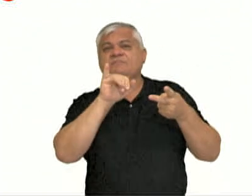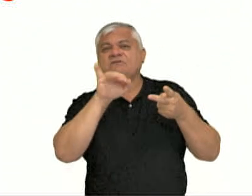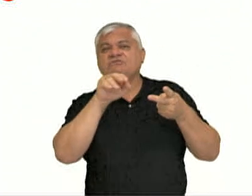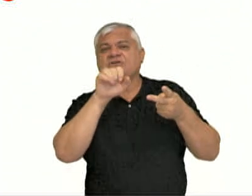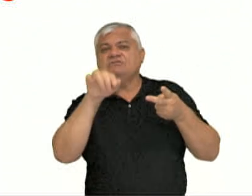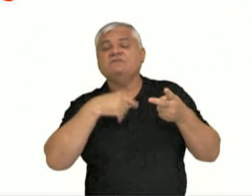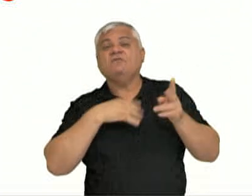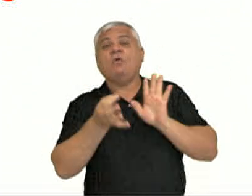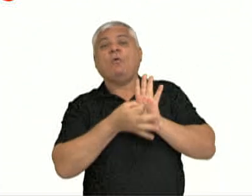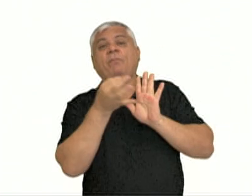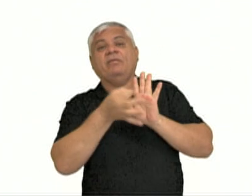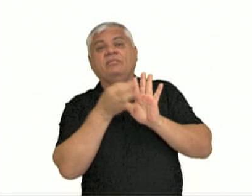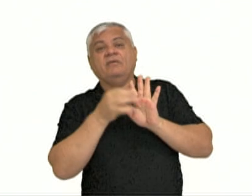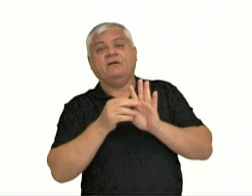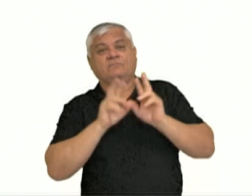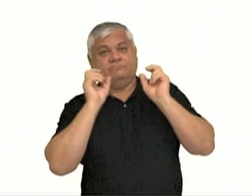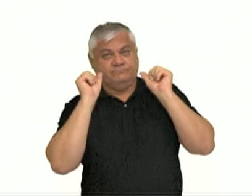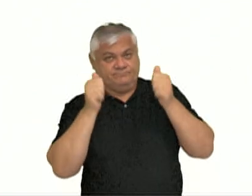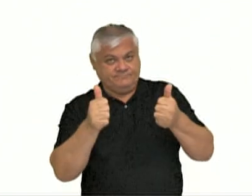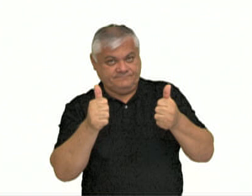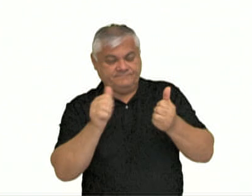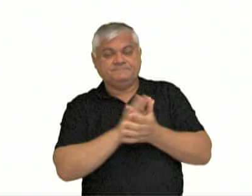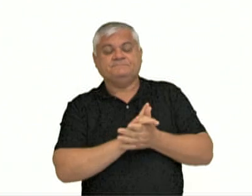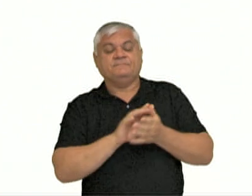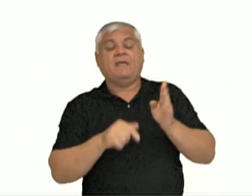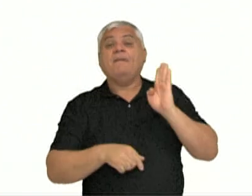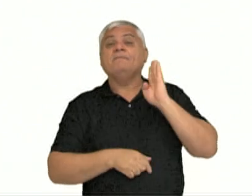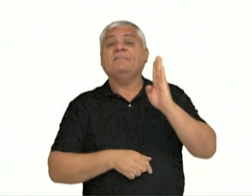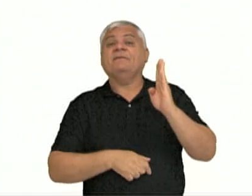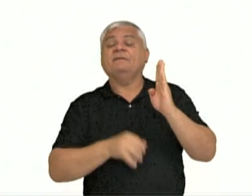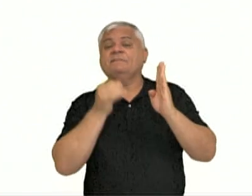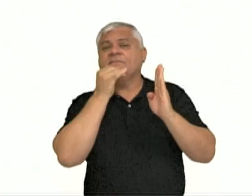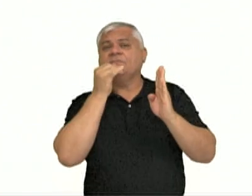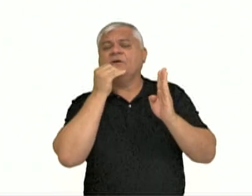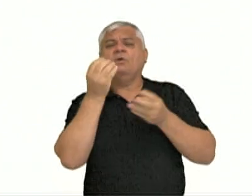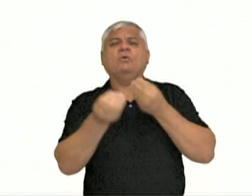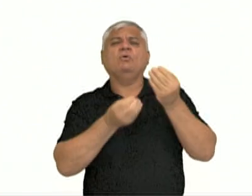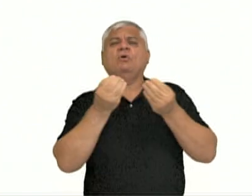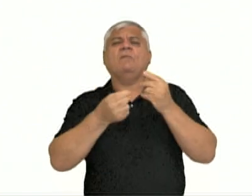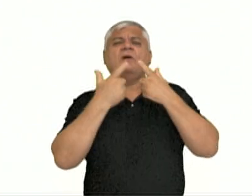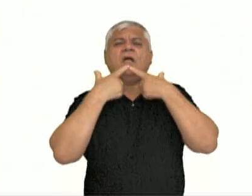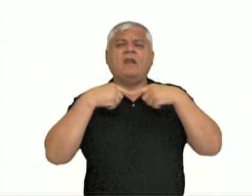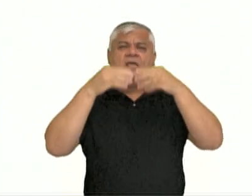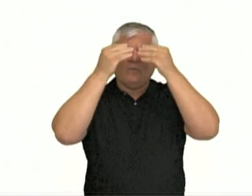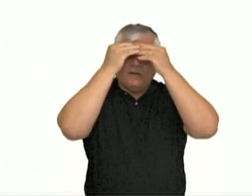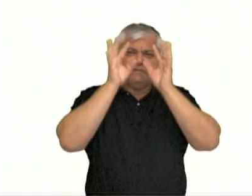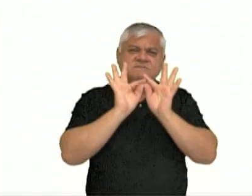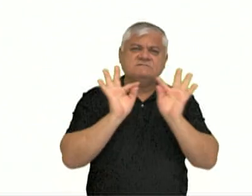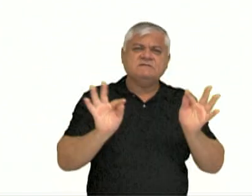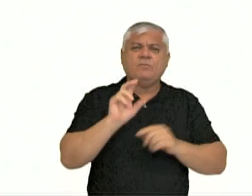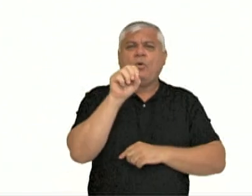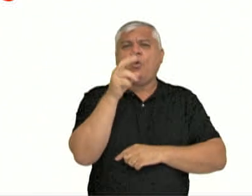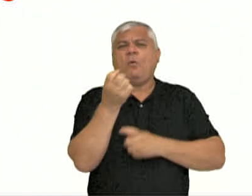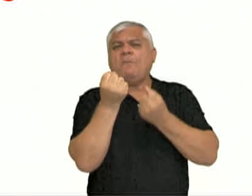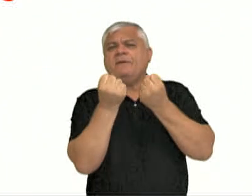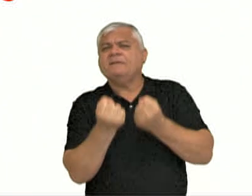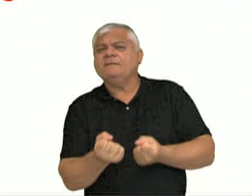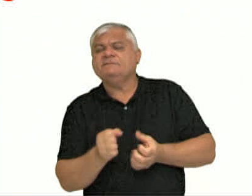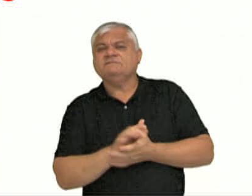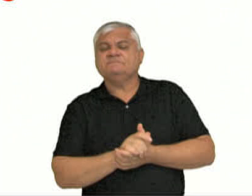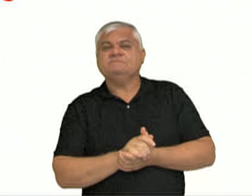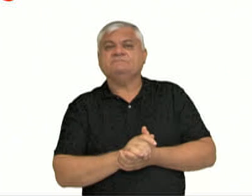bem a diferença? Tá. Na letra B, como é a linguagem? É simples ou é complexa?